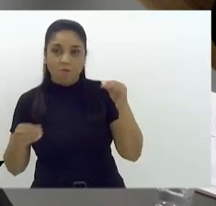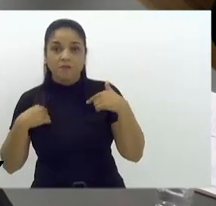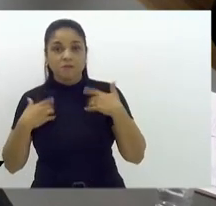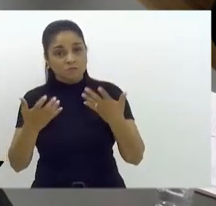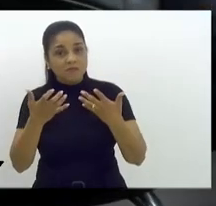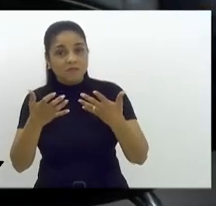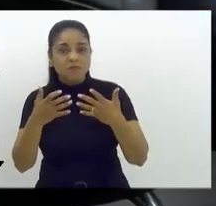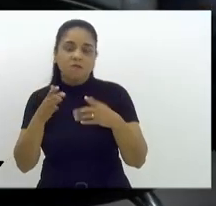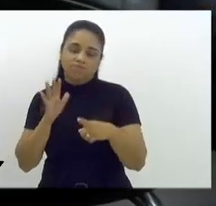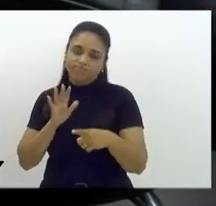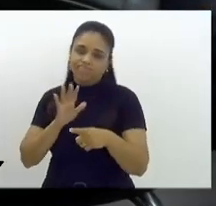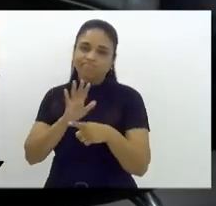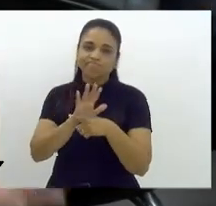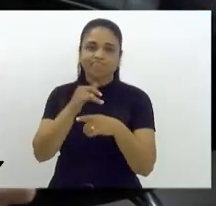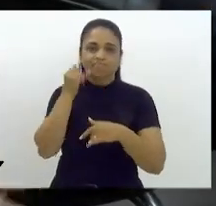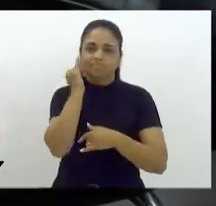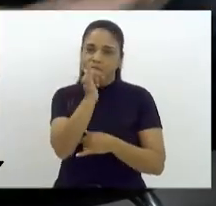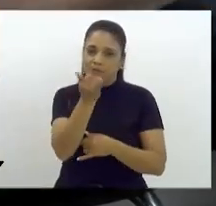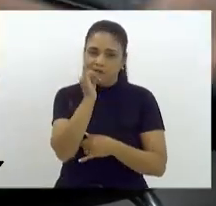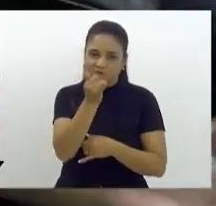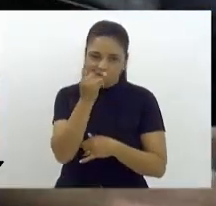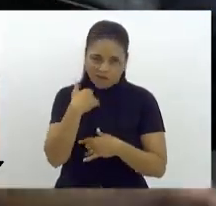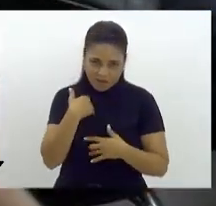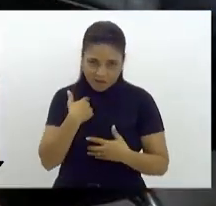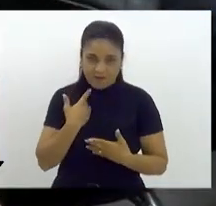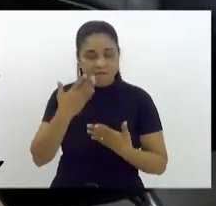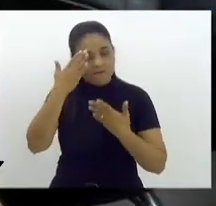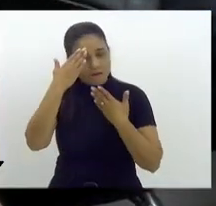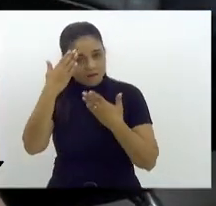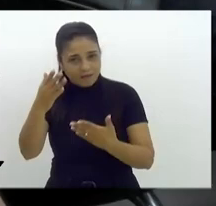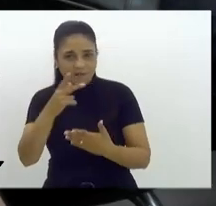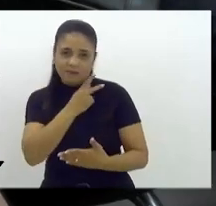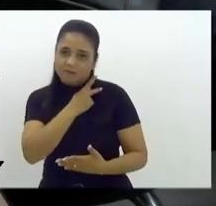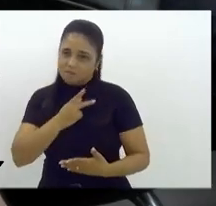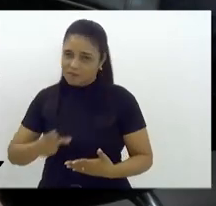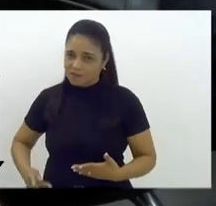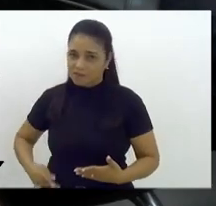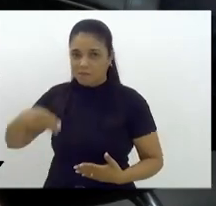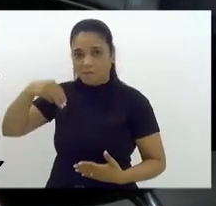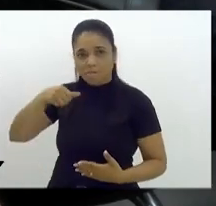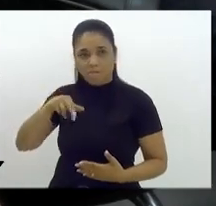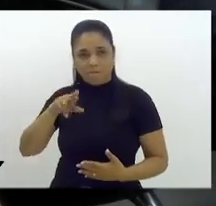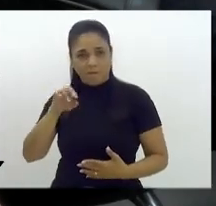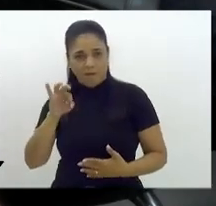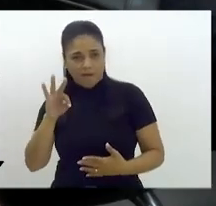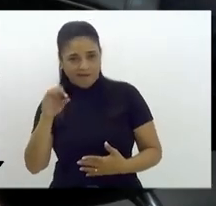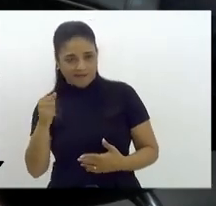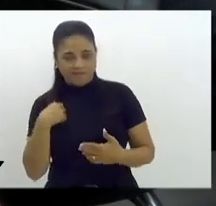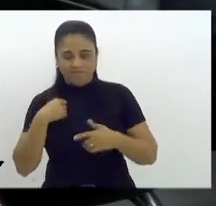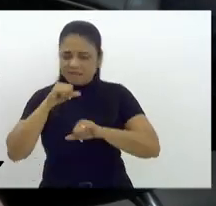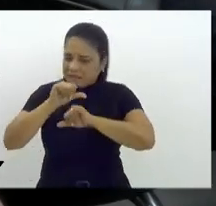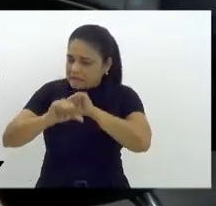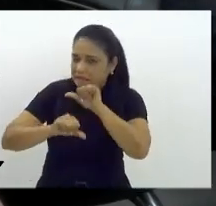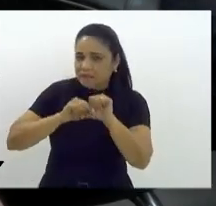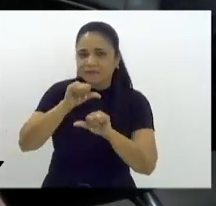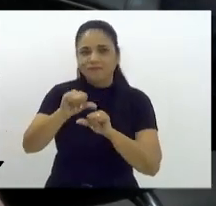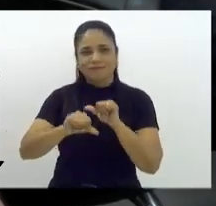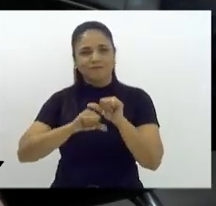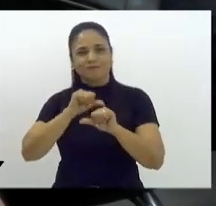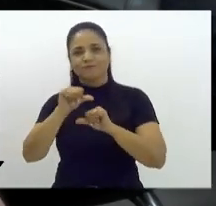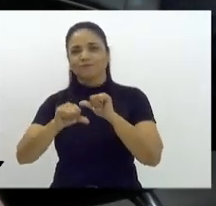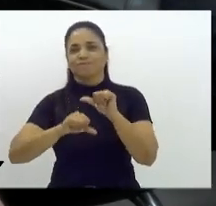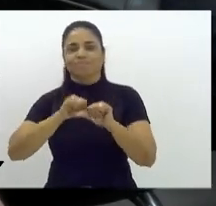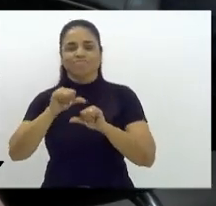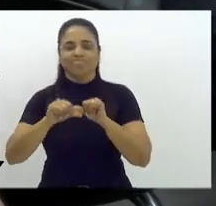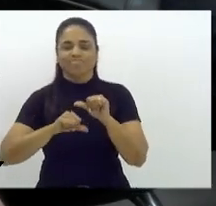um pouco dessas contribuições novamente agradecer a nossa presidenta que vem transformando assim vem reformulando